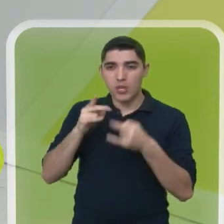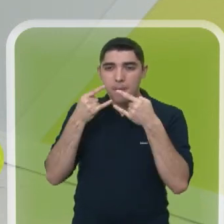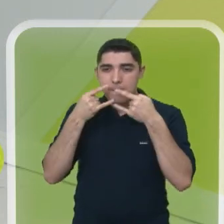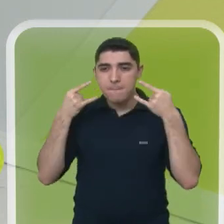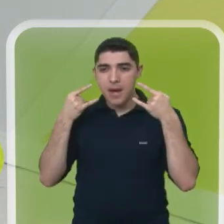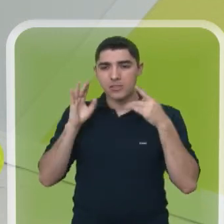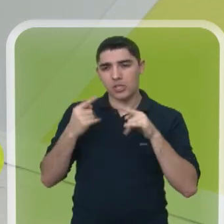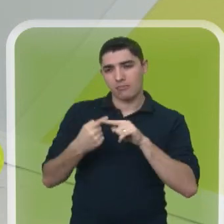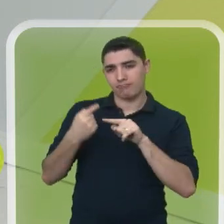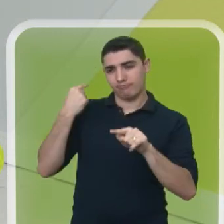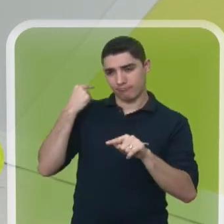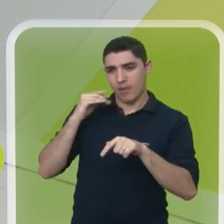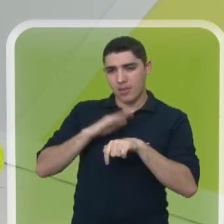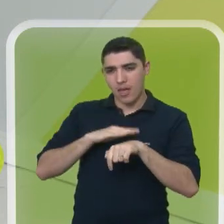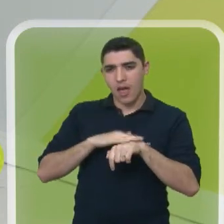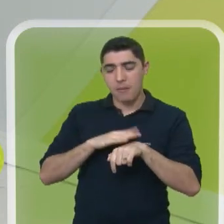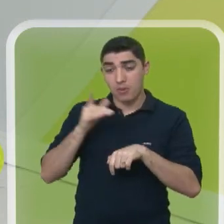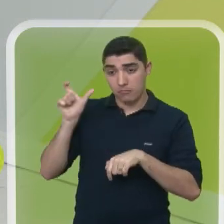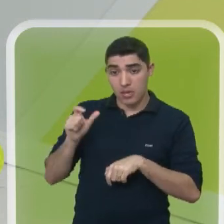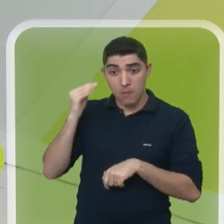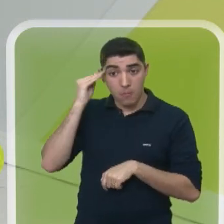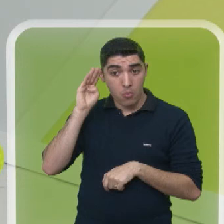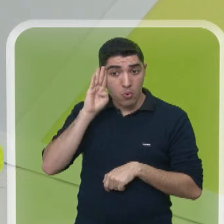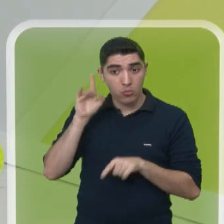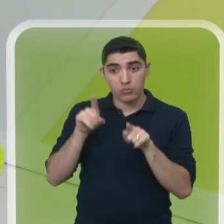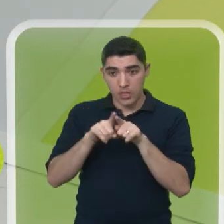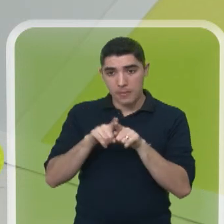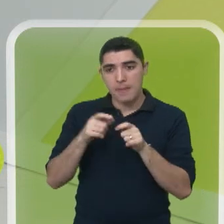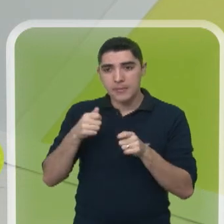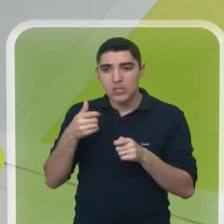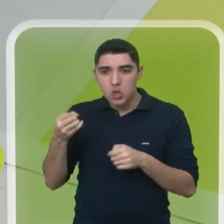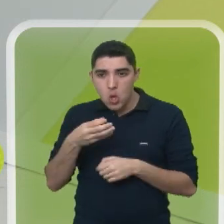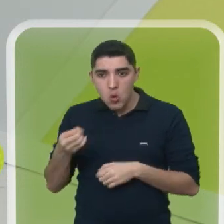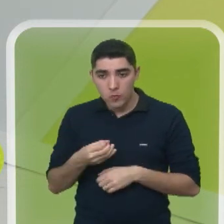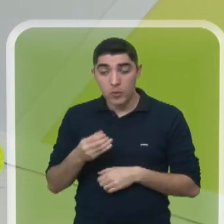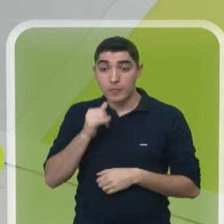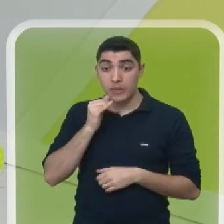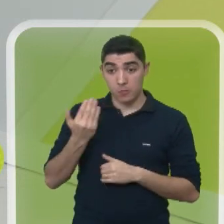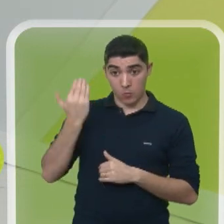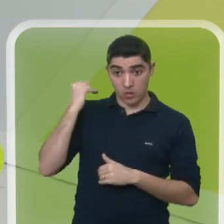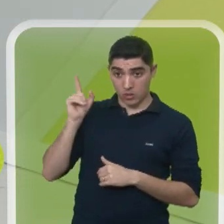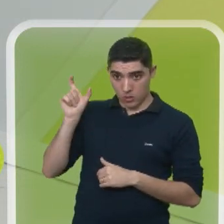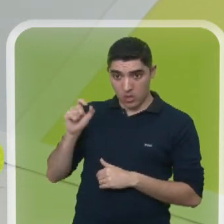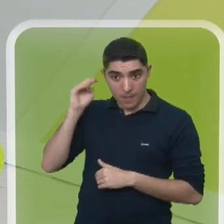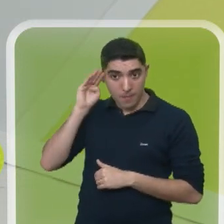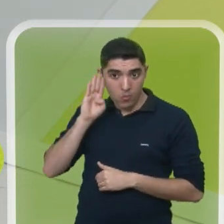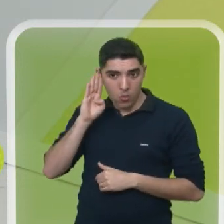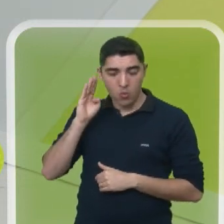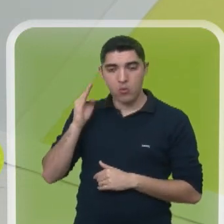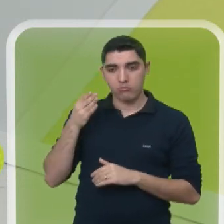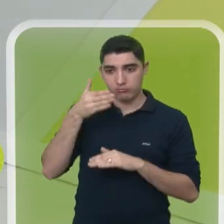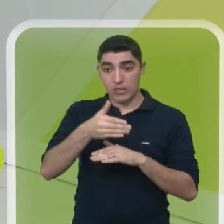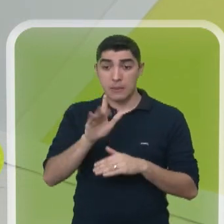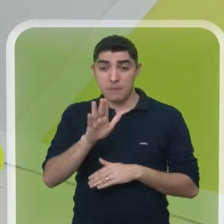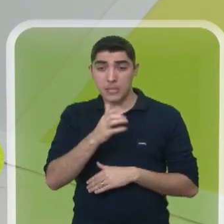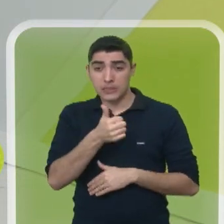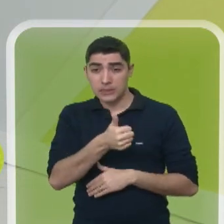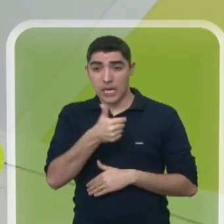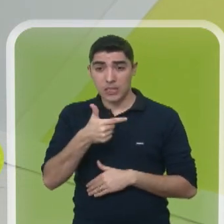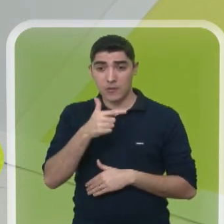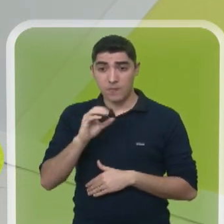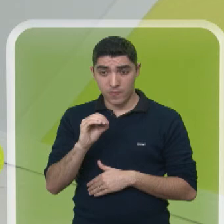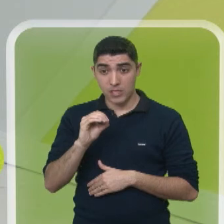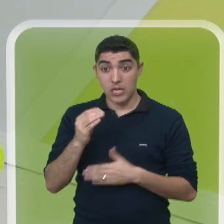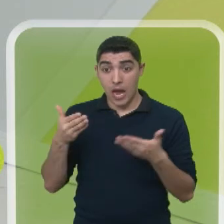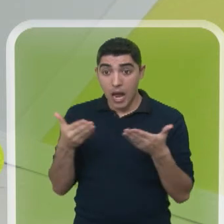tempinho atrás, o Brunão também com máscara, então precisa atualizar algumas coisas. O projeto, quando o Brunão foi lá, atendia cerca de 120